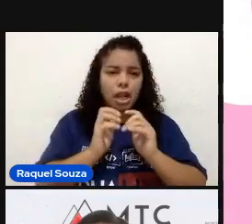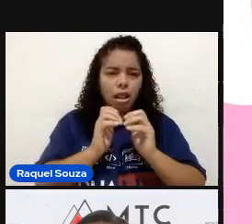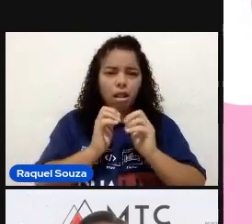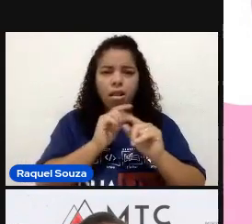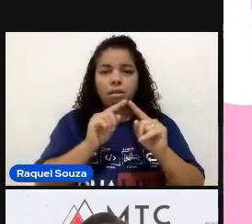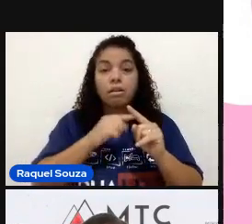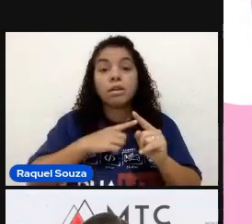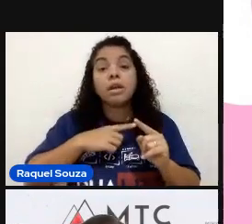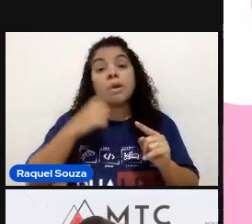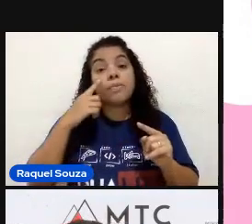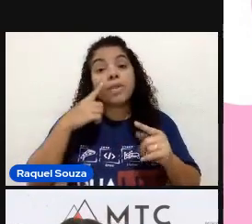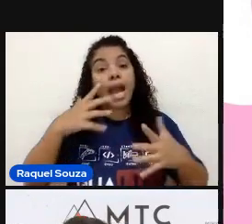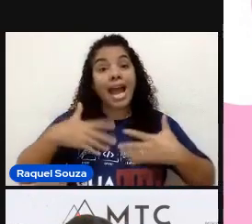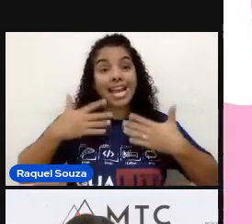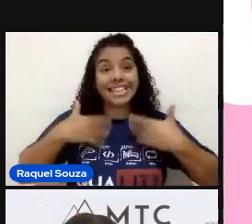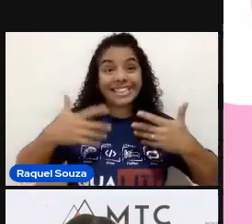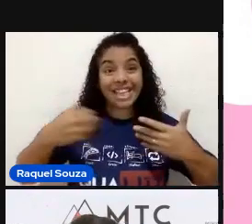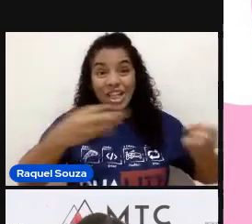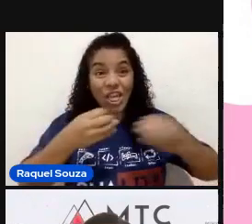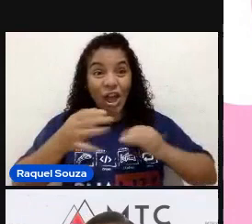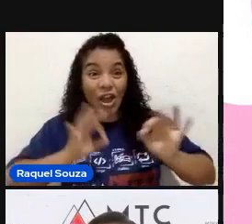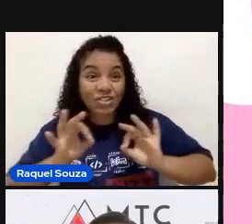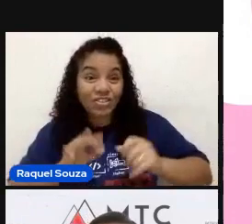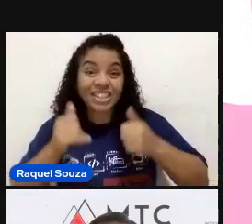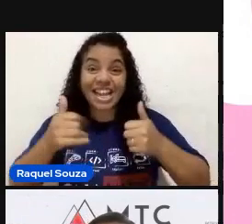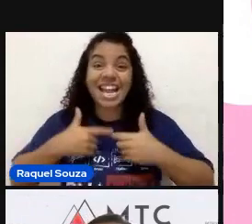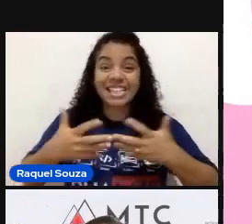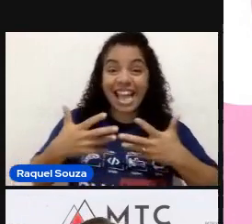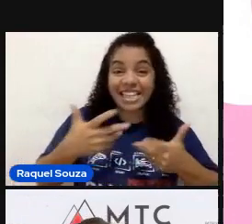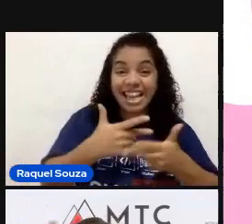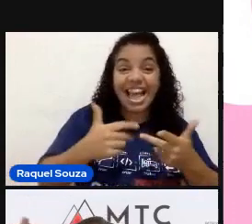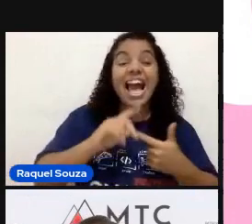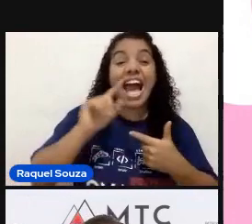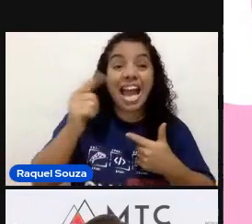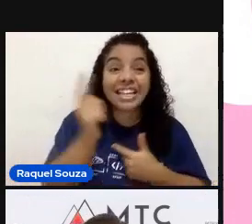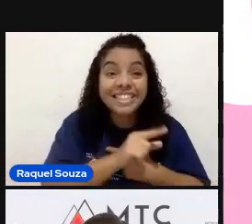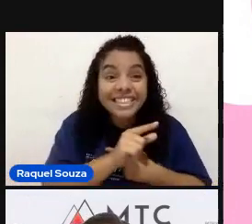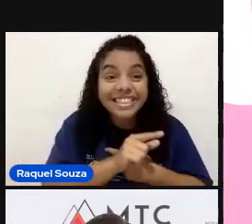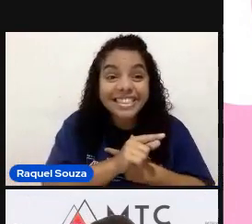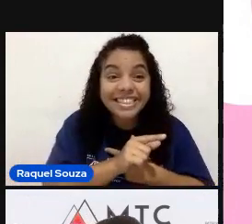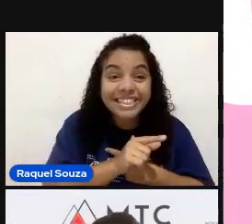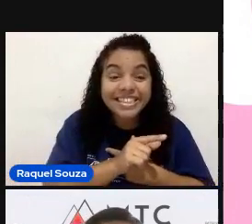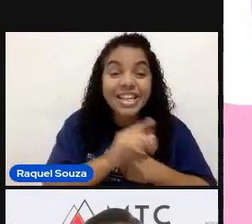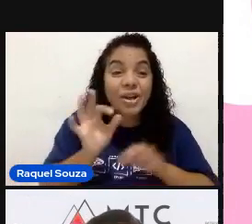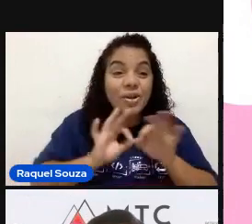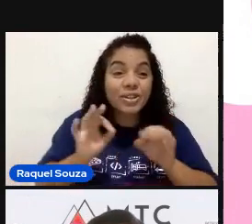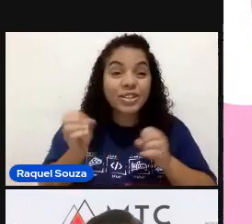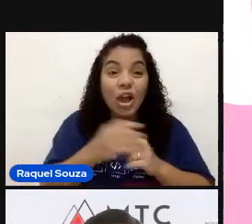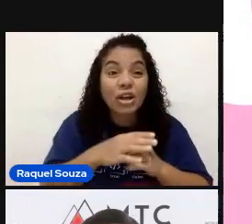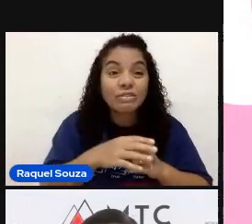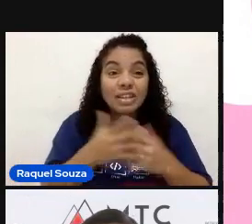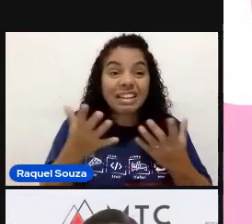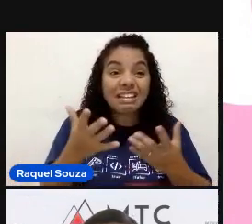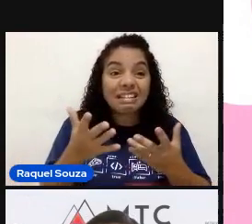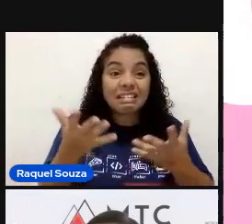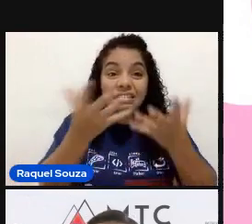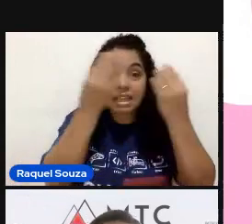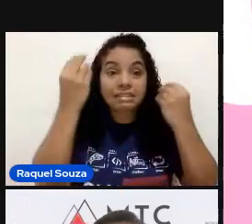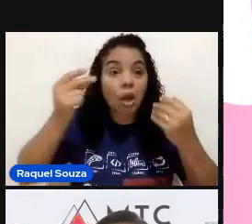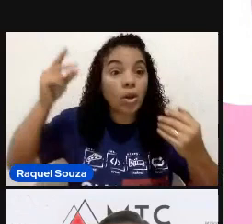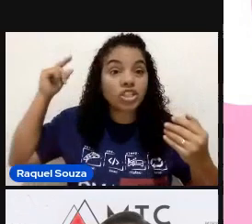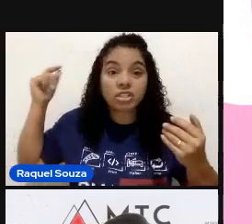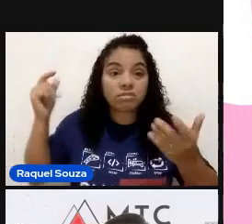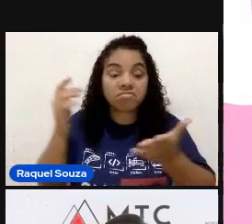Animar-se com um novo projeto. Então com um projeto novo, não sei o quê. Aí arrumou esse projeto novo, esqueceu o antigo.